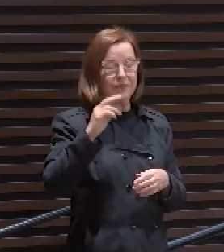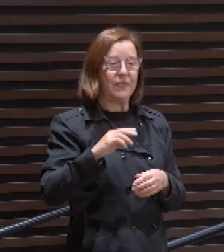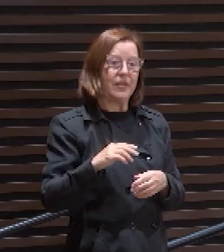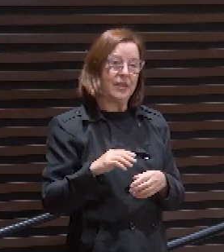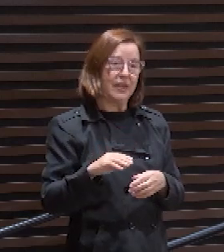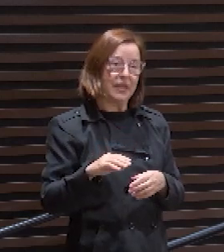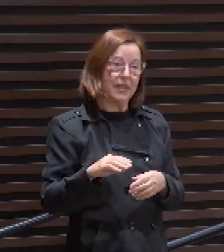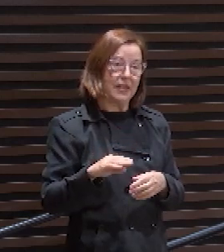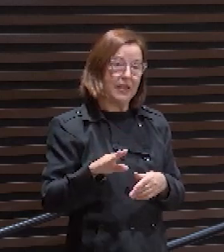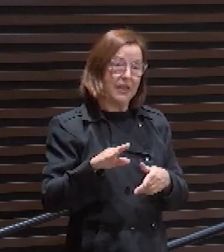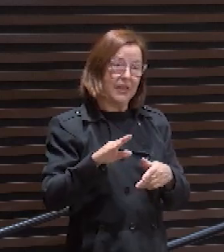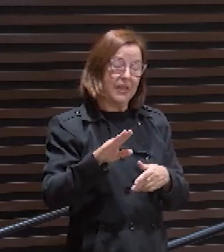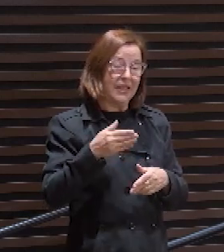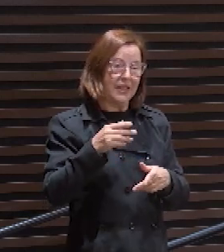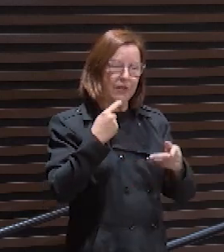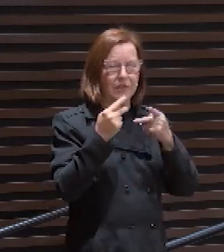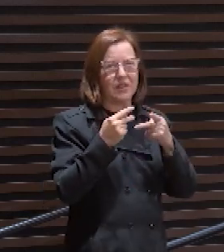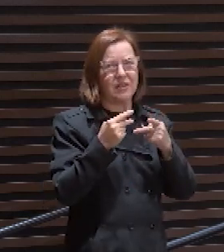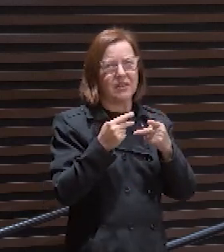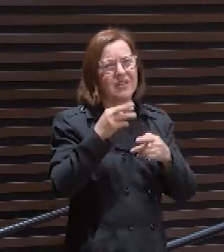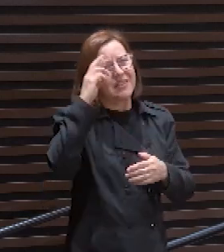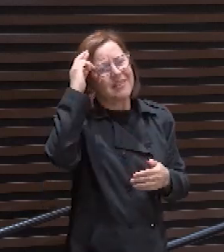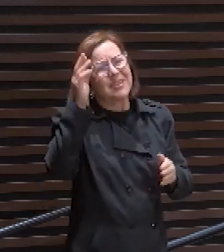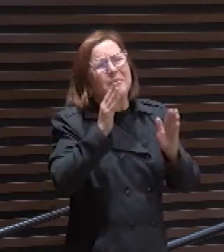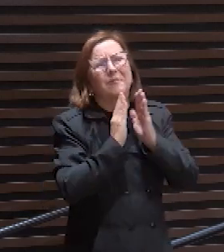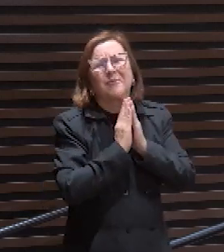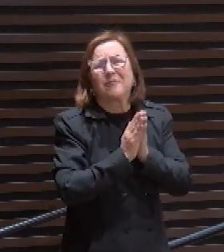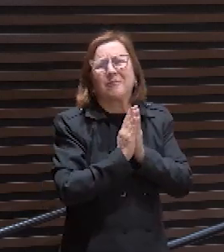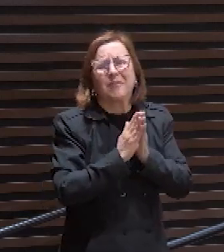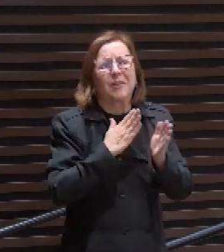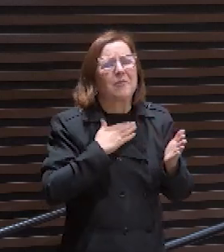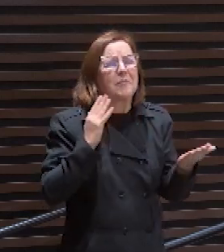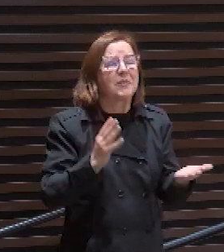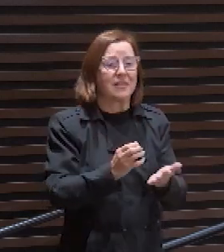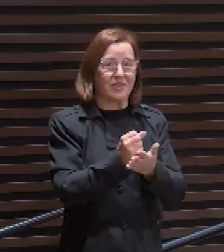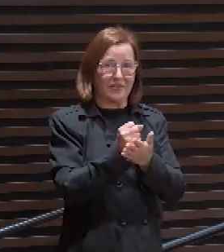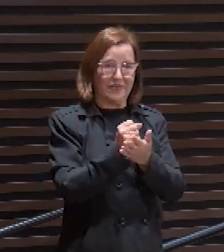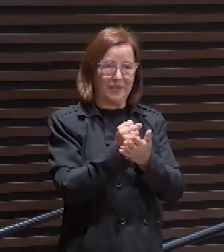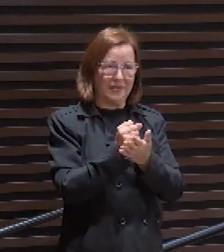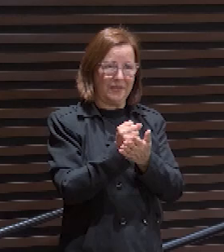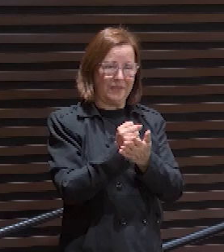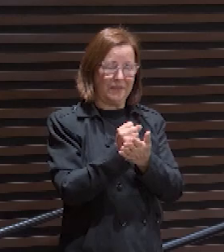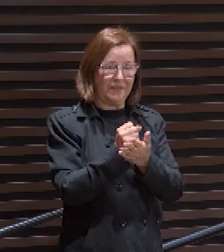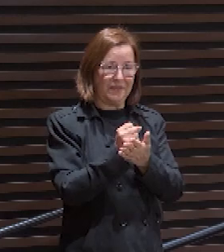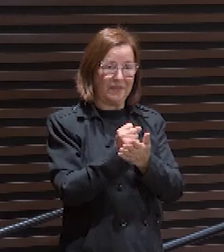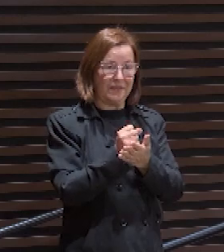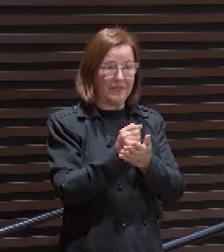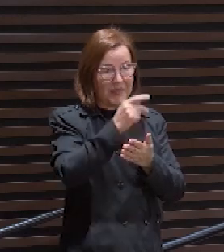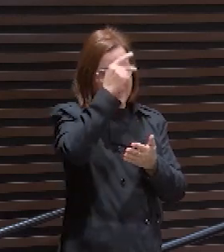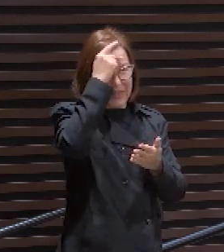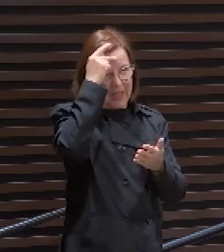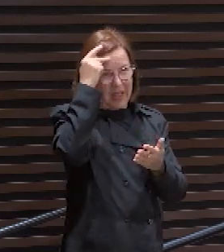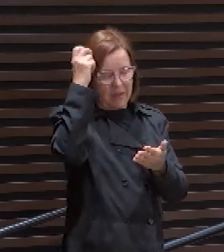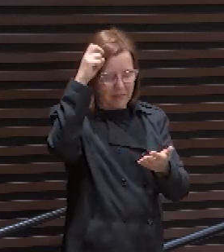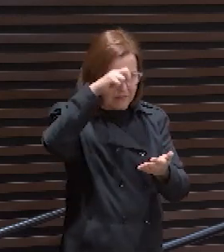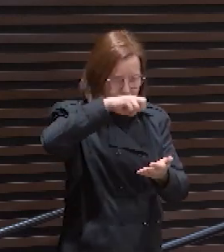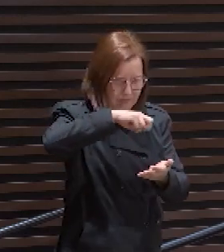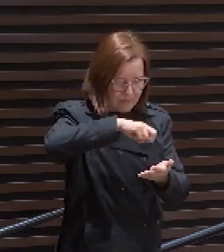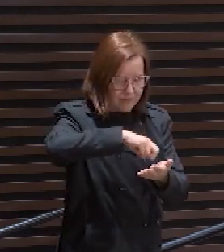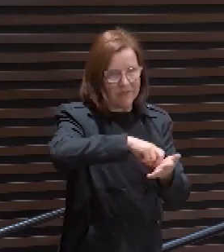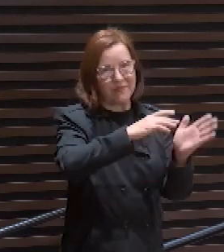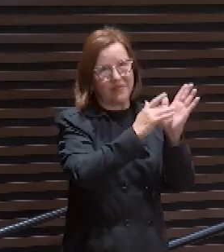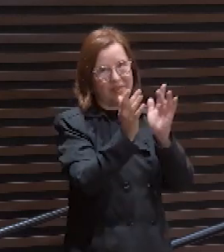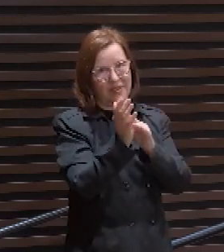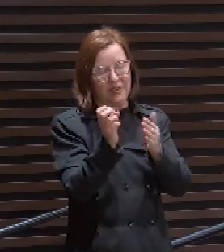assim, Senhor, por favor, me salva. Ele se rende a Jesus, ele se rende ao